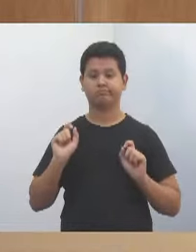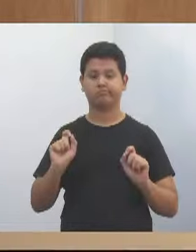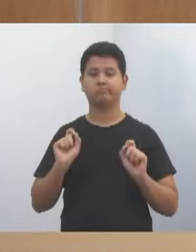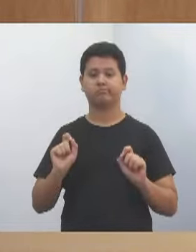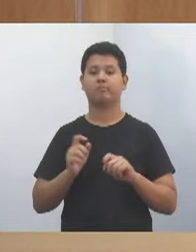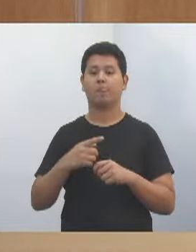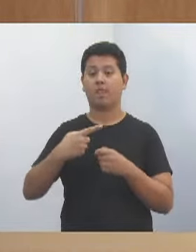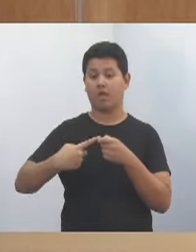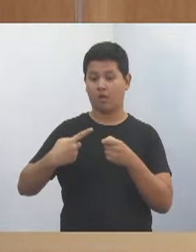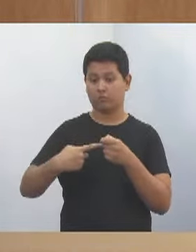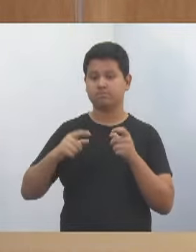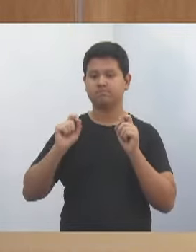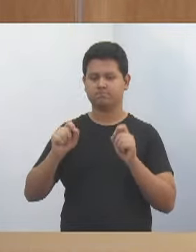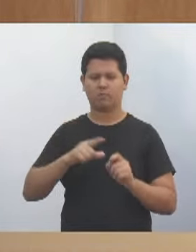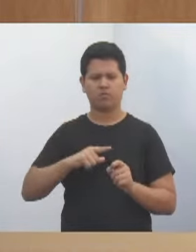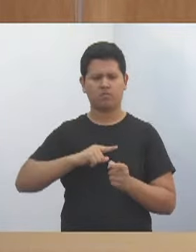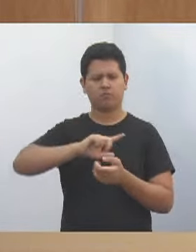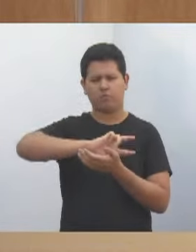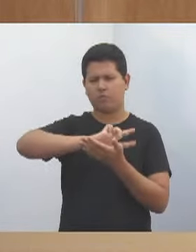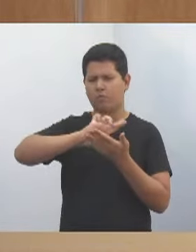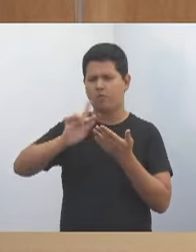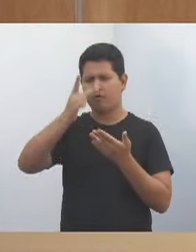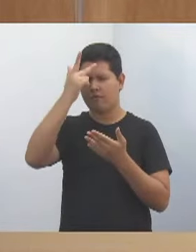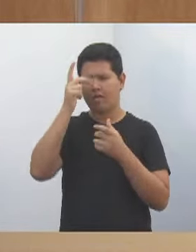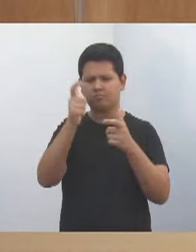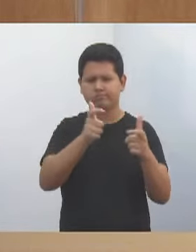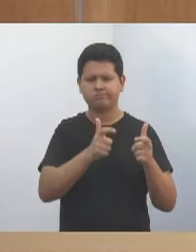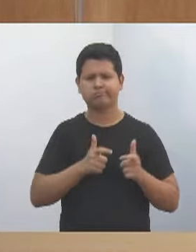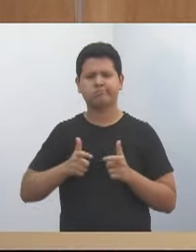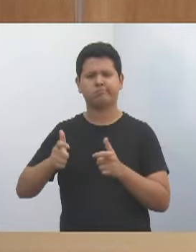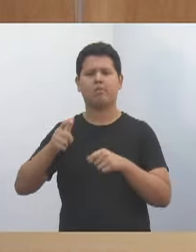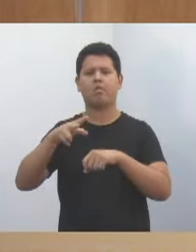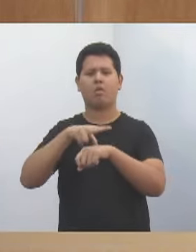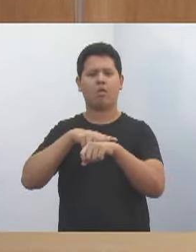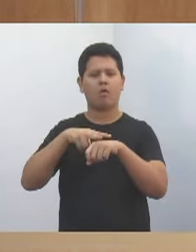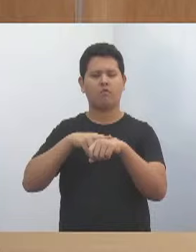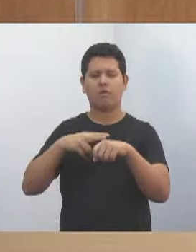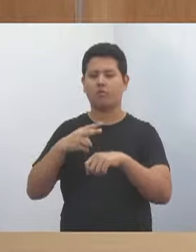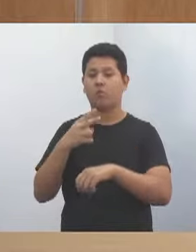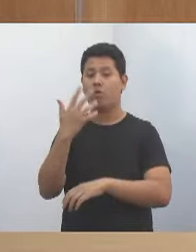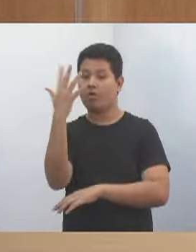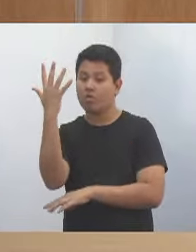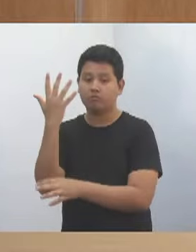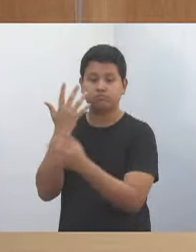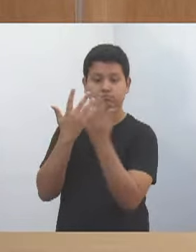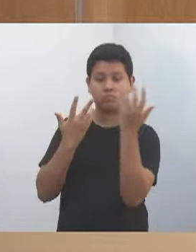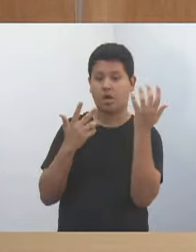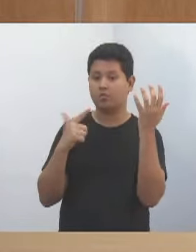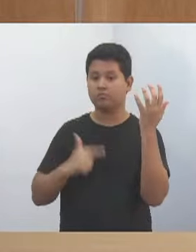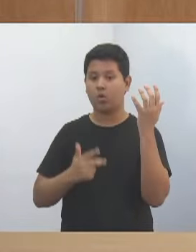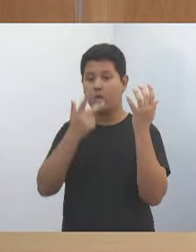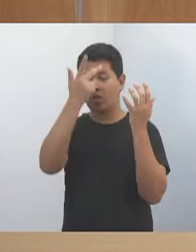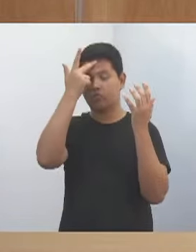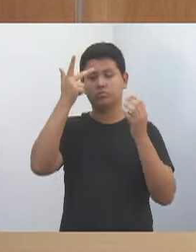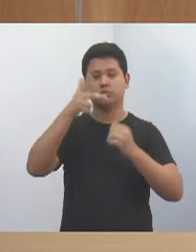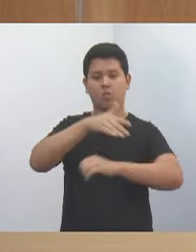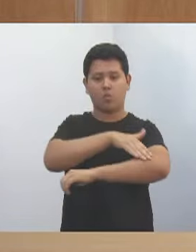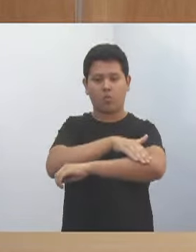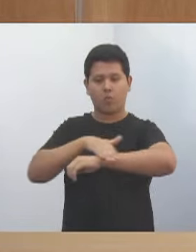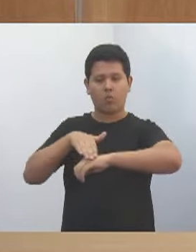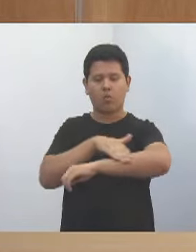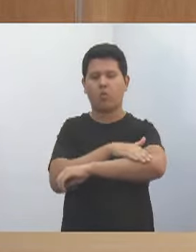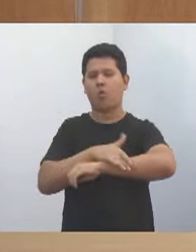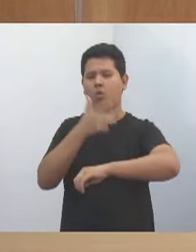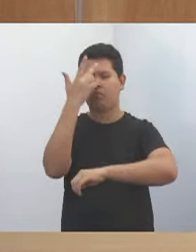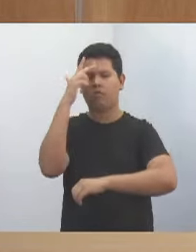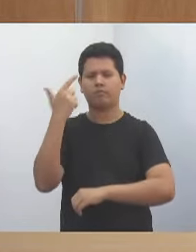a cidade tinha muitos pontos verdes, locais onde não tinha asfalto,